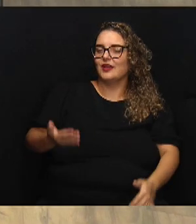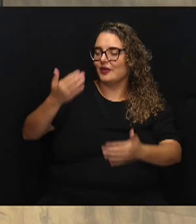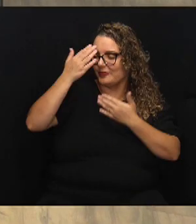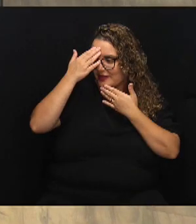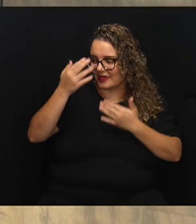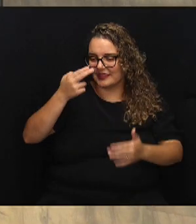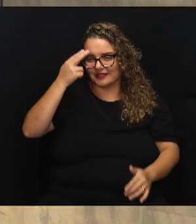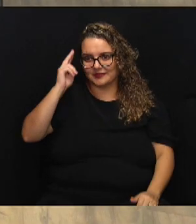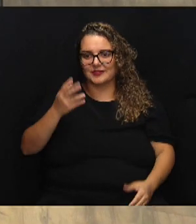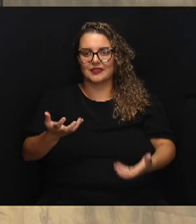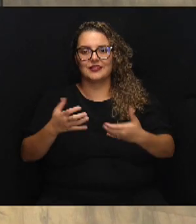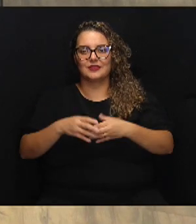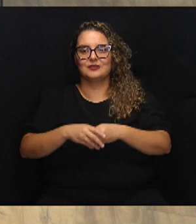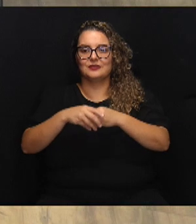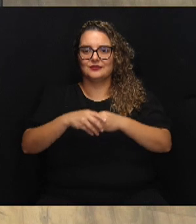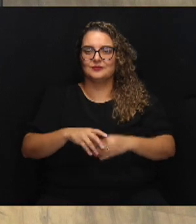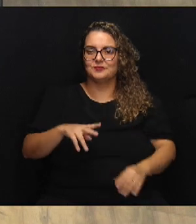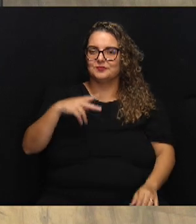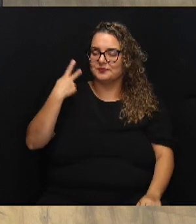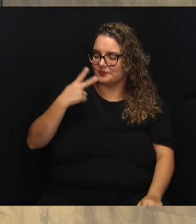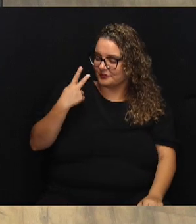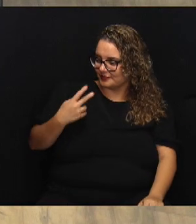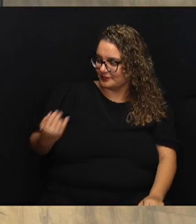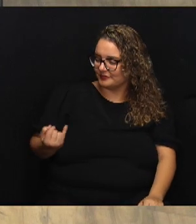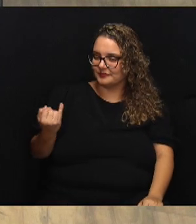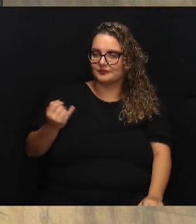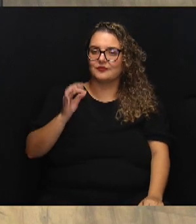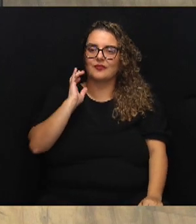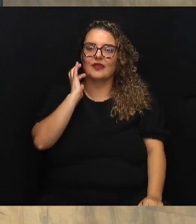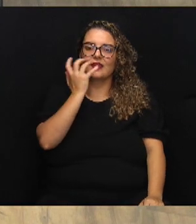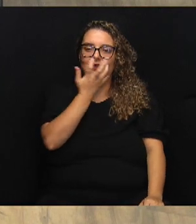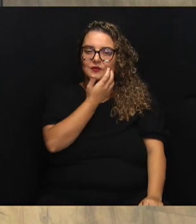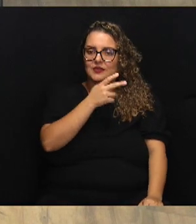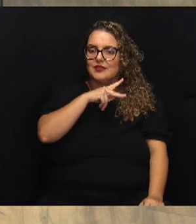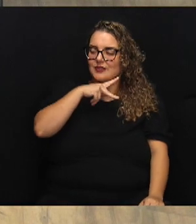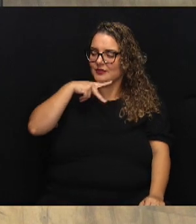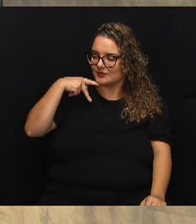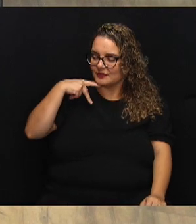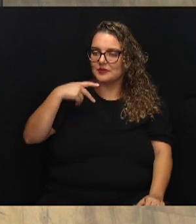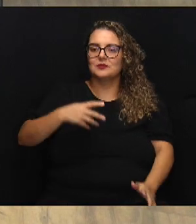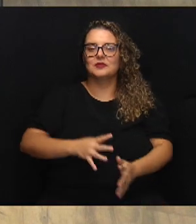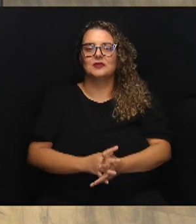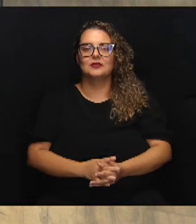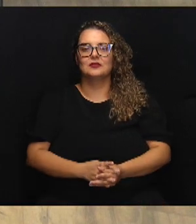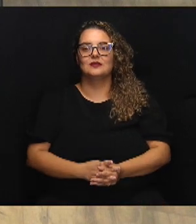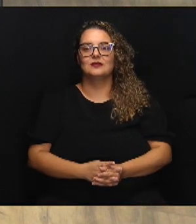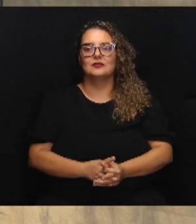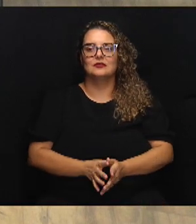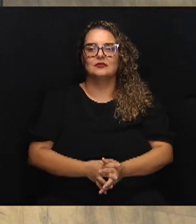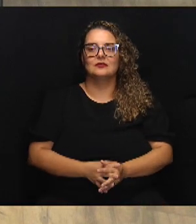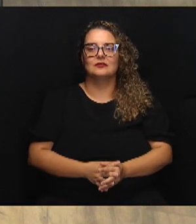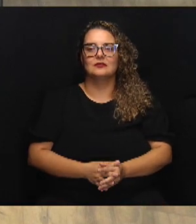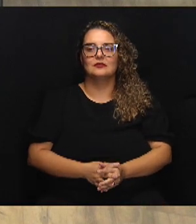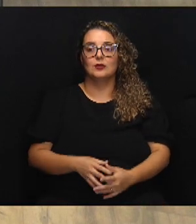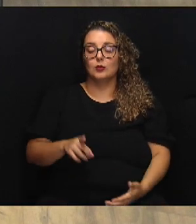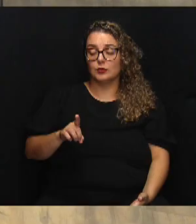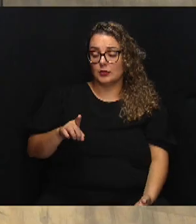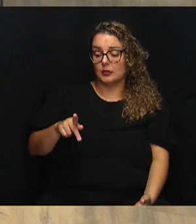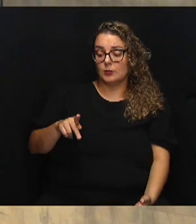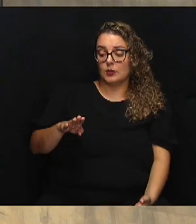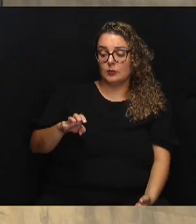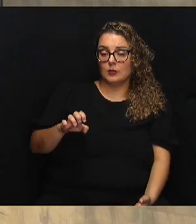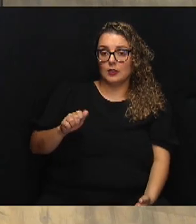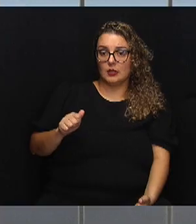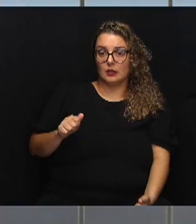Gabriel. Queria cumprimentar aqui os nobres vereadores, Herbert Ganem, Permínio Monteiro. O DPBEA ele faz um trabalho